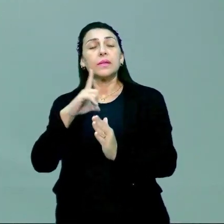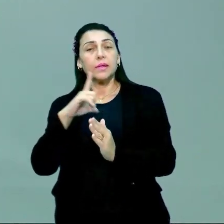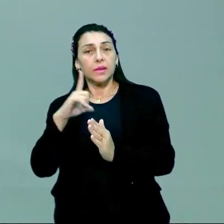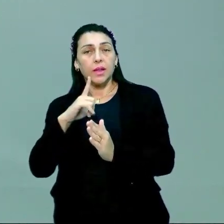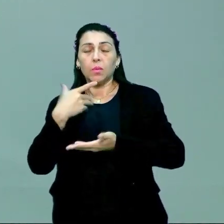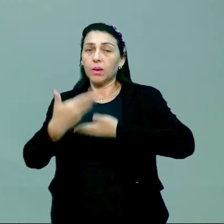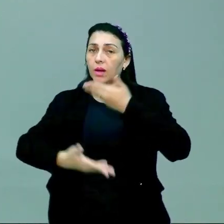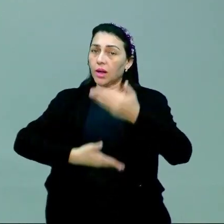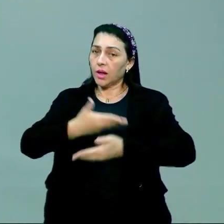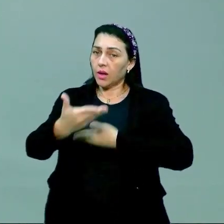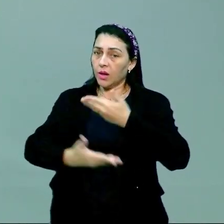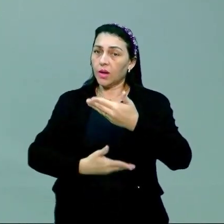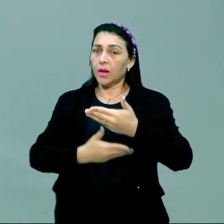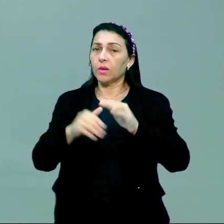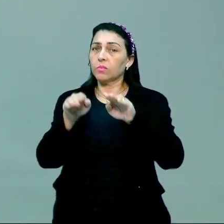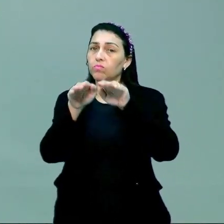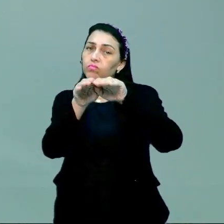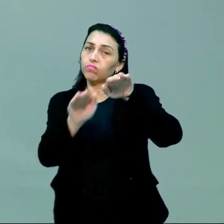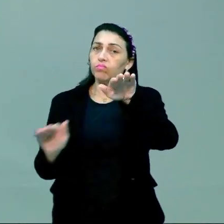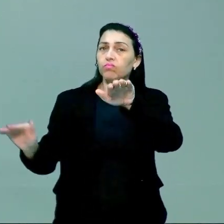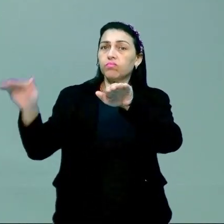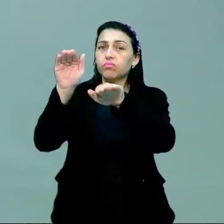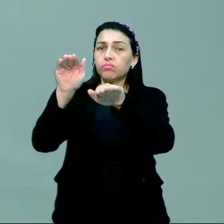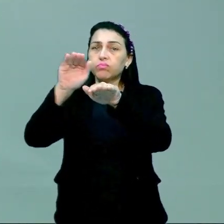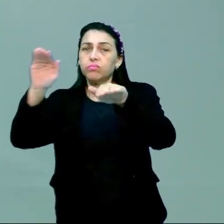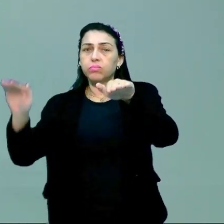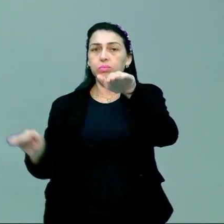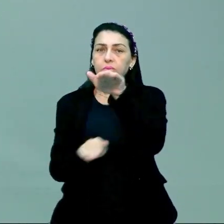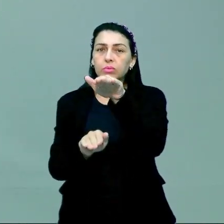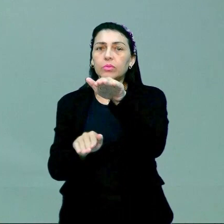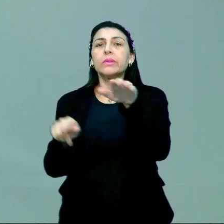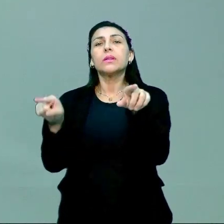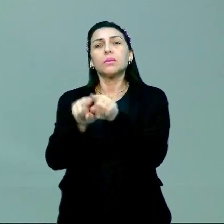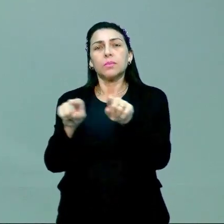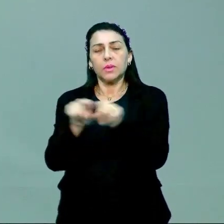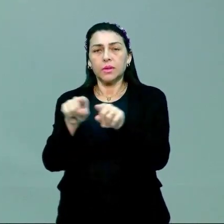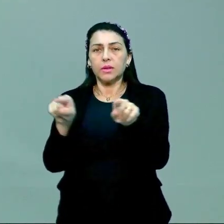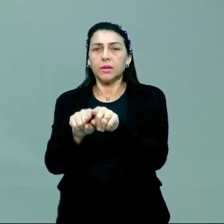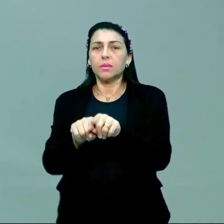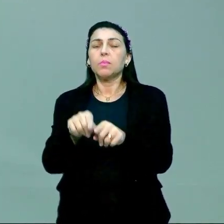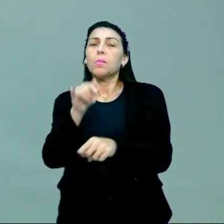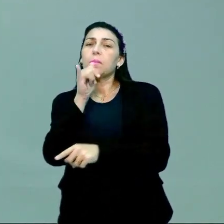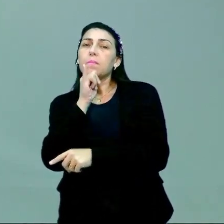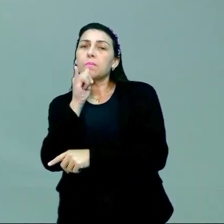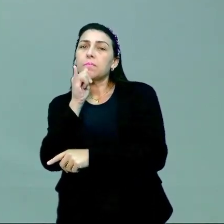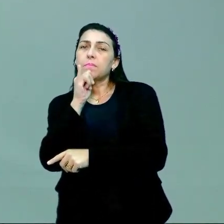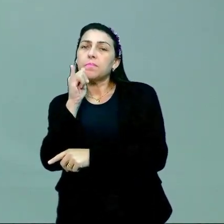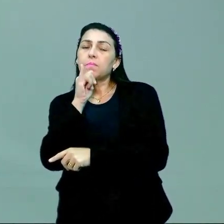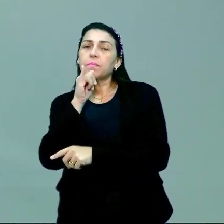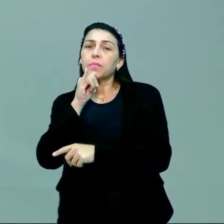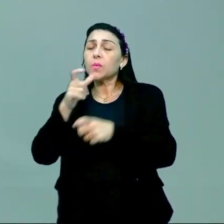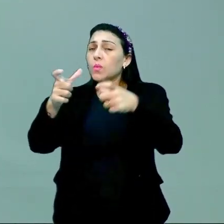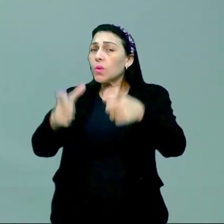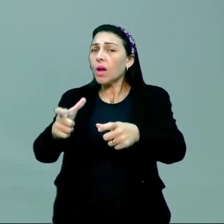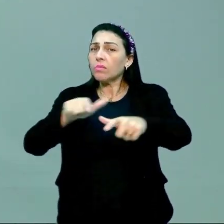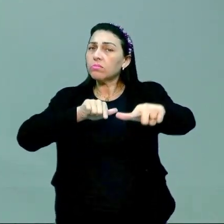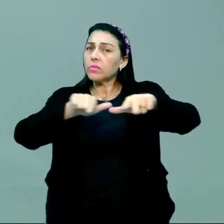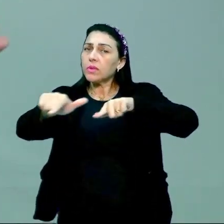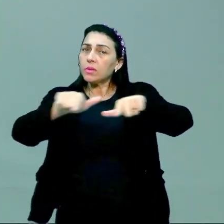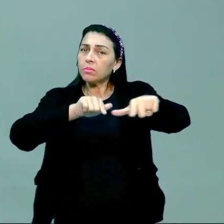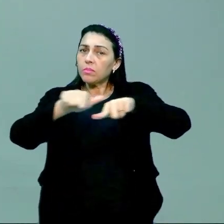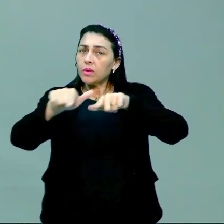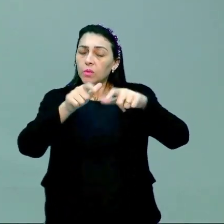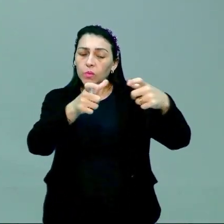uma relação de superioridade e de inferioridade. Por exemplo, no ambiente de trabalho.